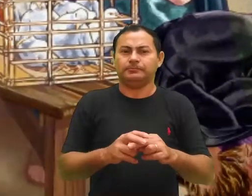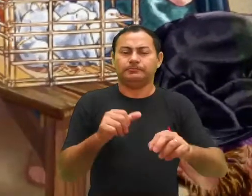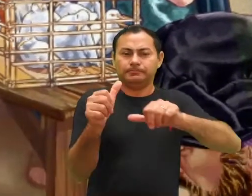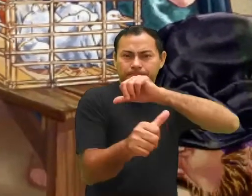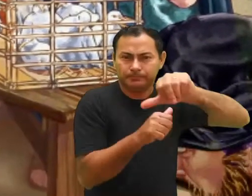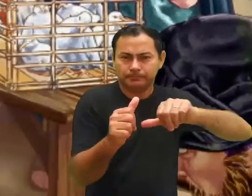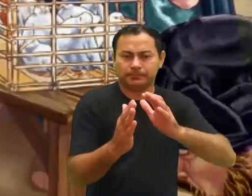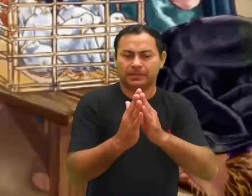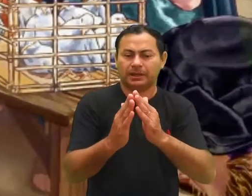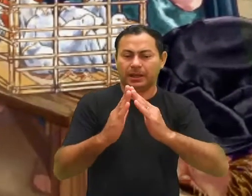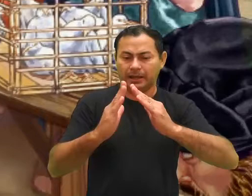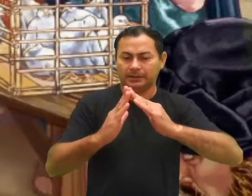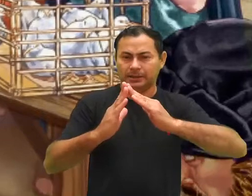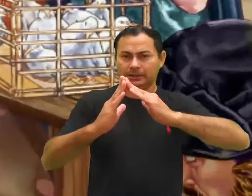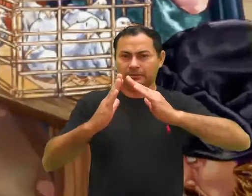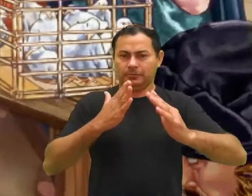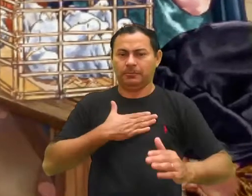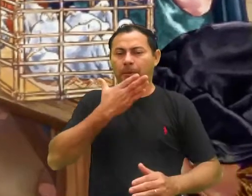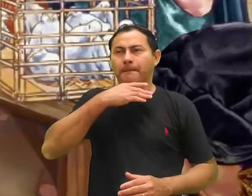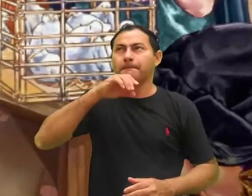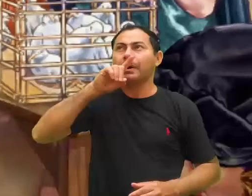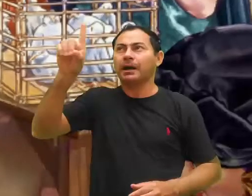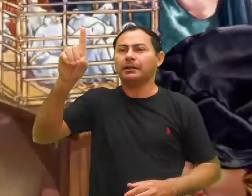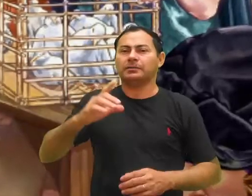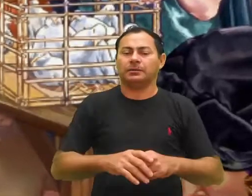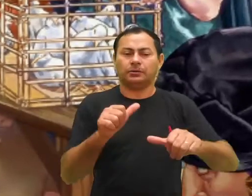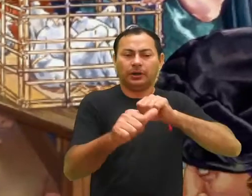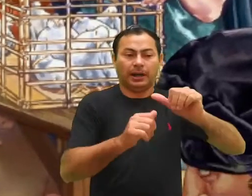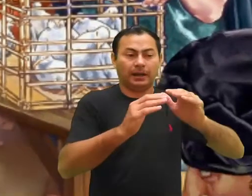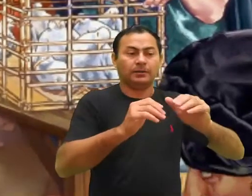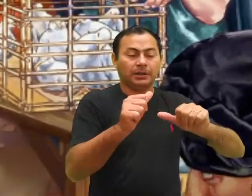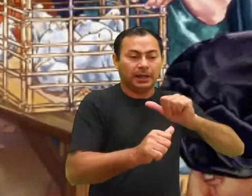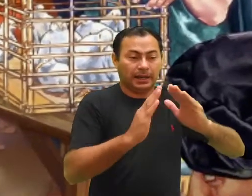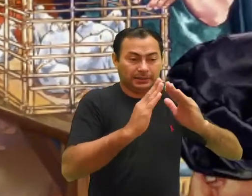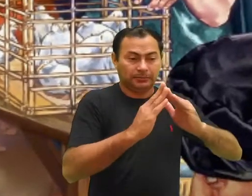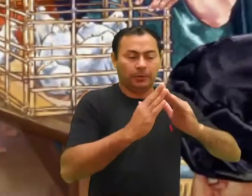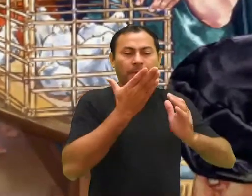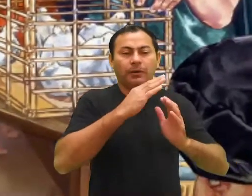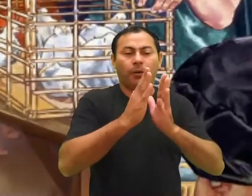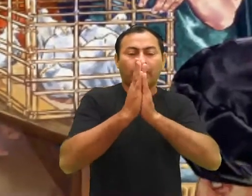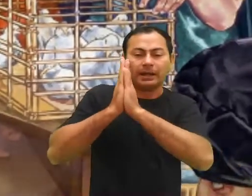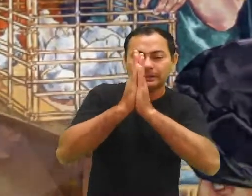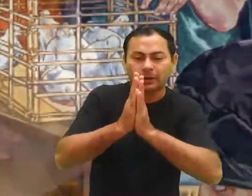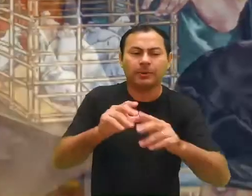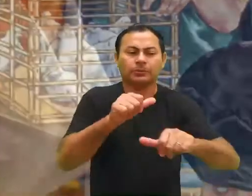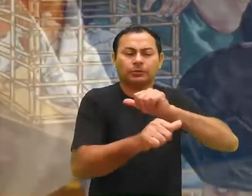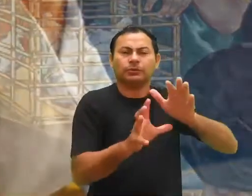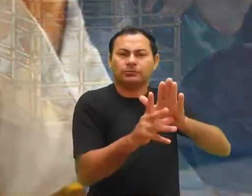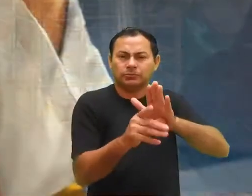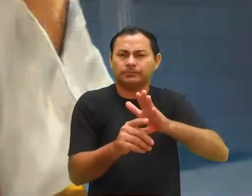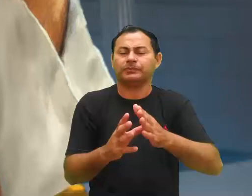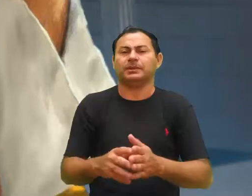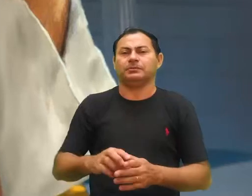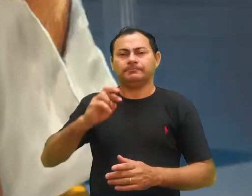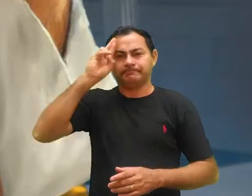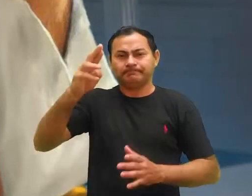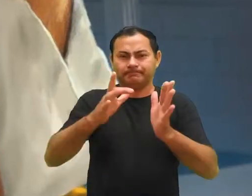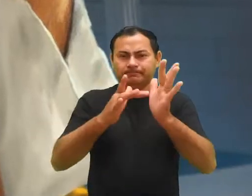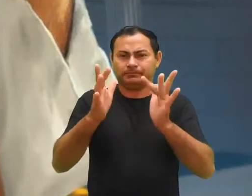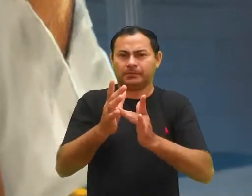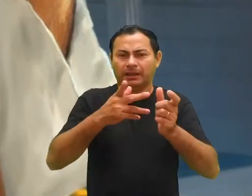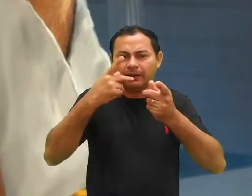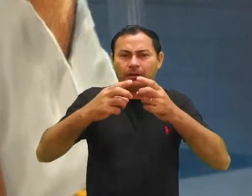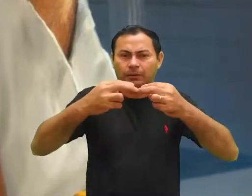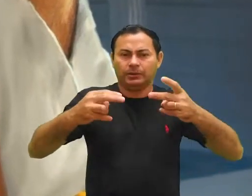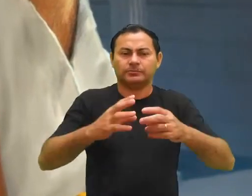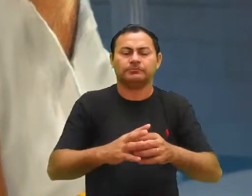Deus. Por isso vocês transformaram a casa de meu Pai, que deveria ser uma casa de oração, numa toca de ladrões. Mais uma vez, a autoridade de